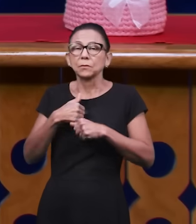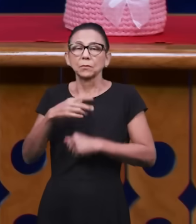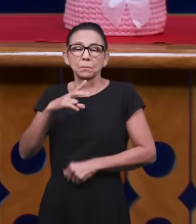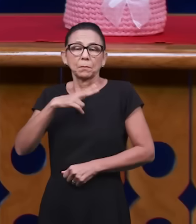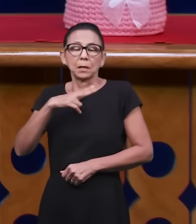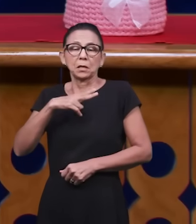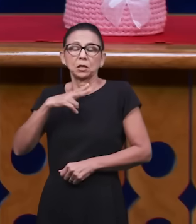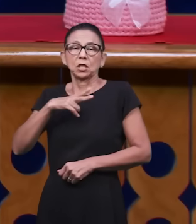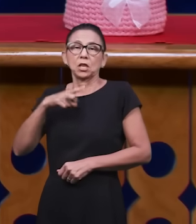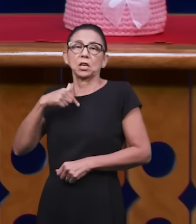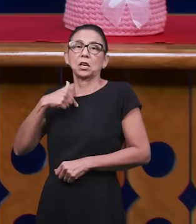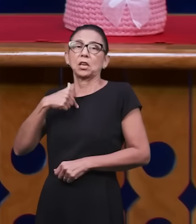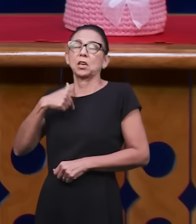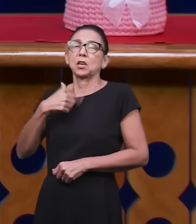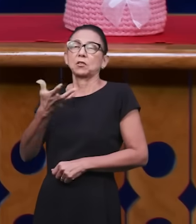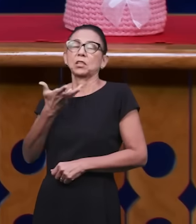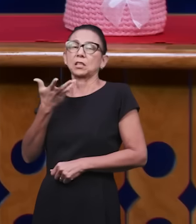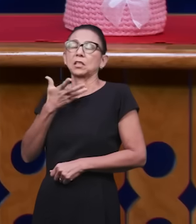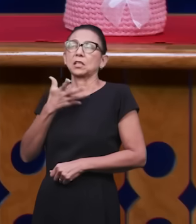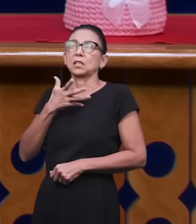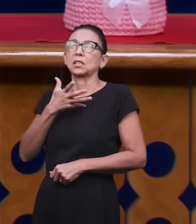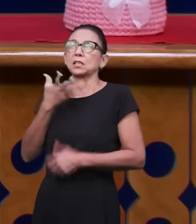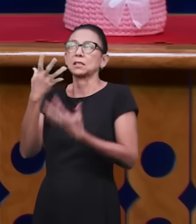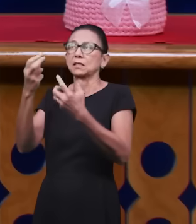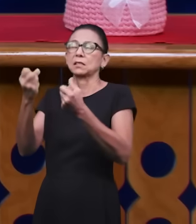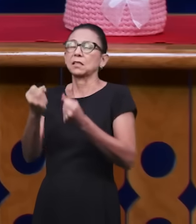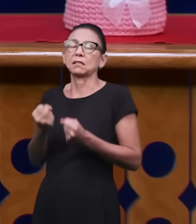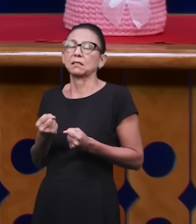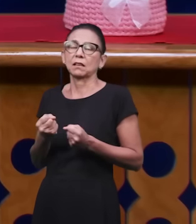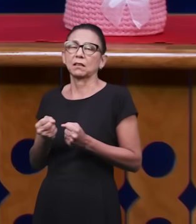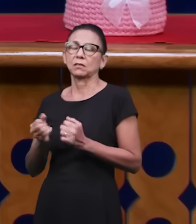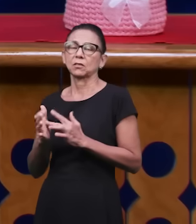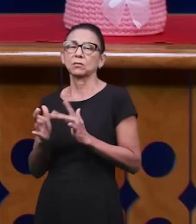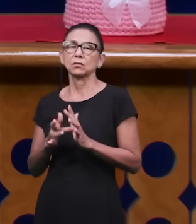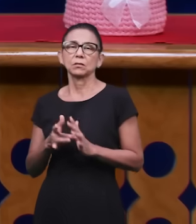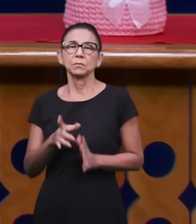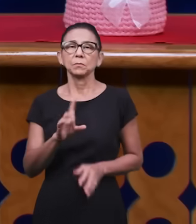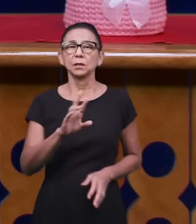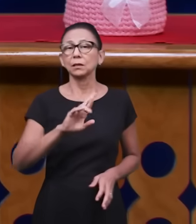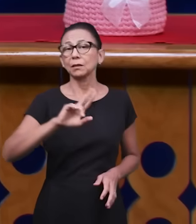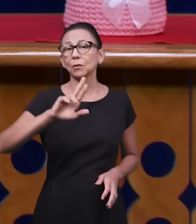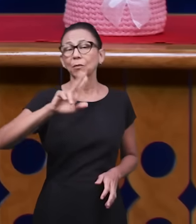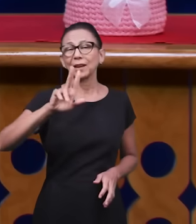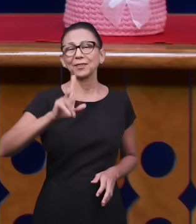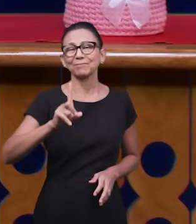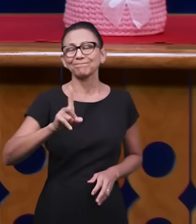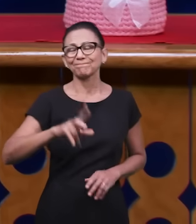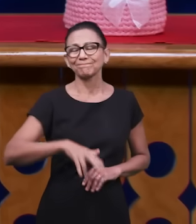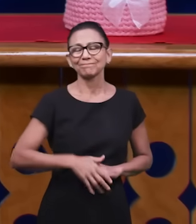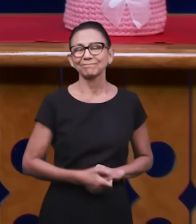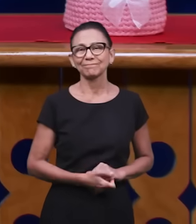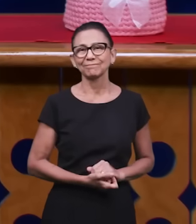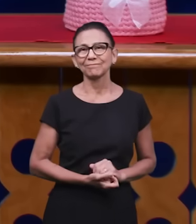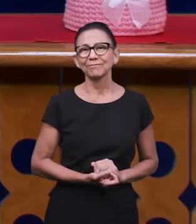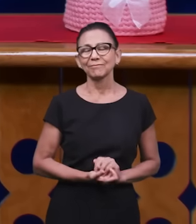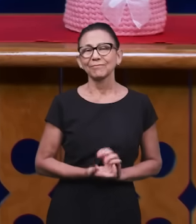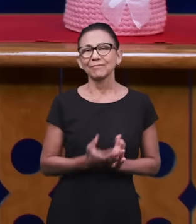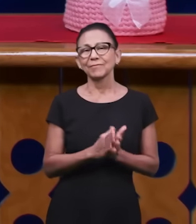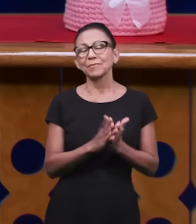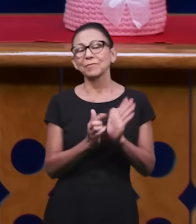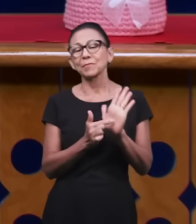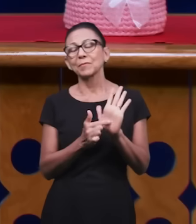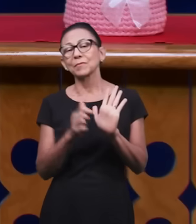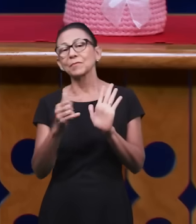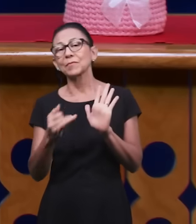quis aceitar, ou você quis aceitar. Na verdade, não foi isso. A palavra está dizendo aqui, nos esclarecendo, que não fomos